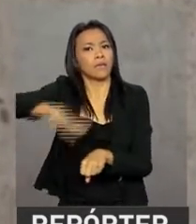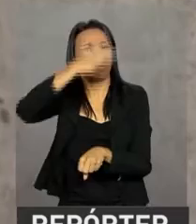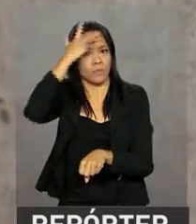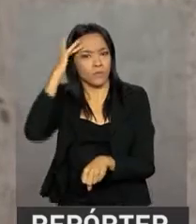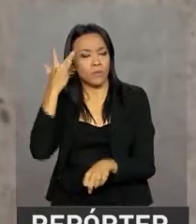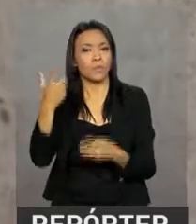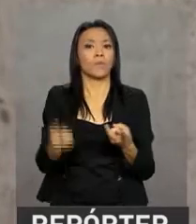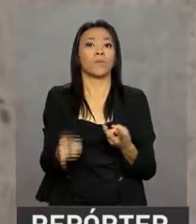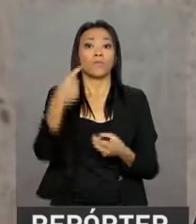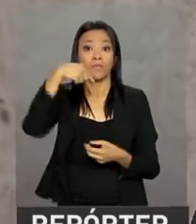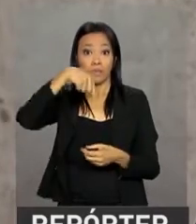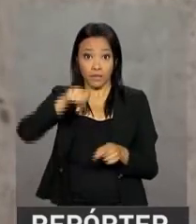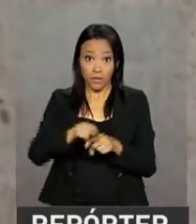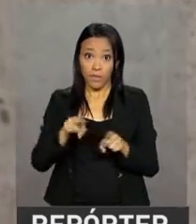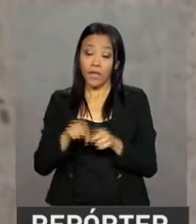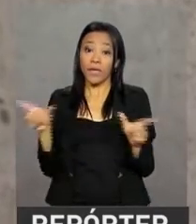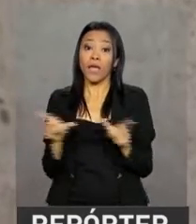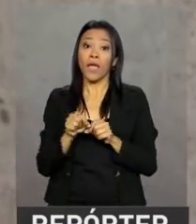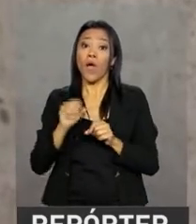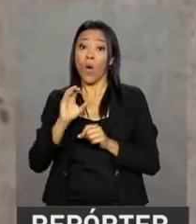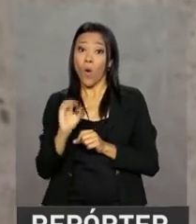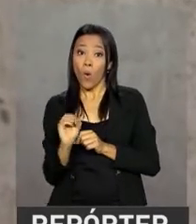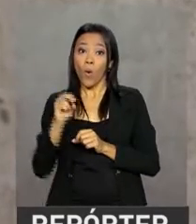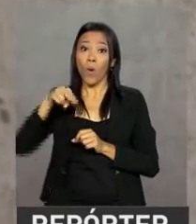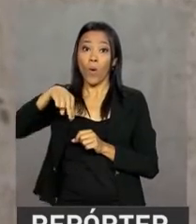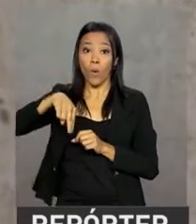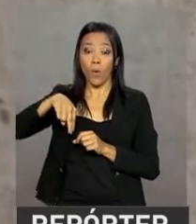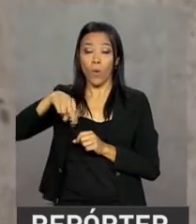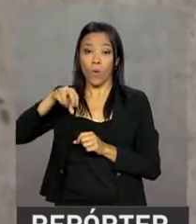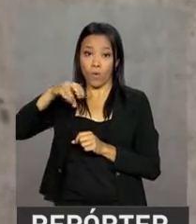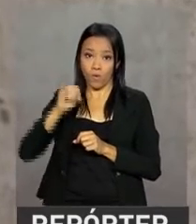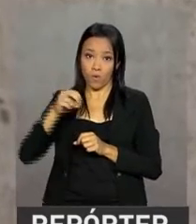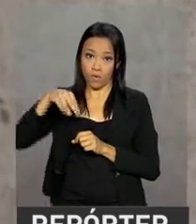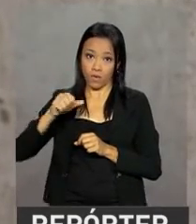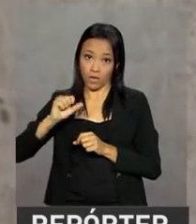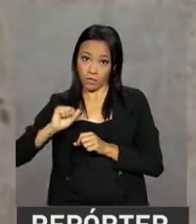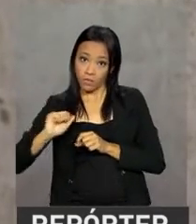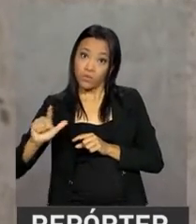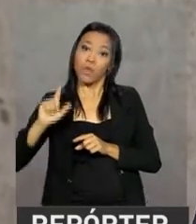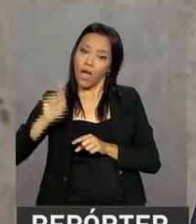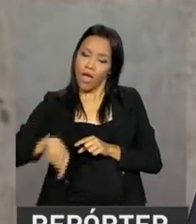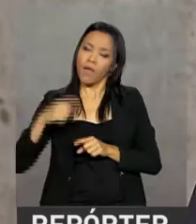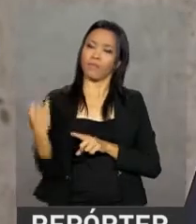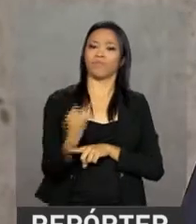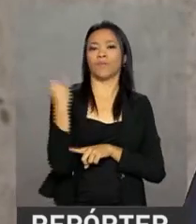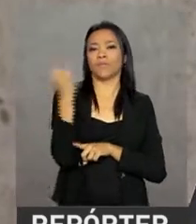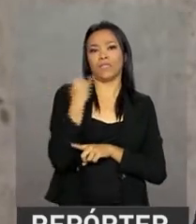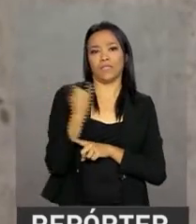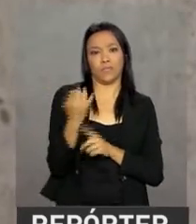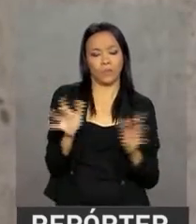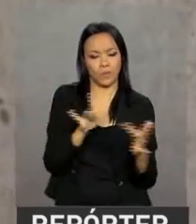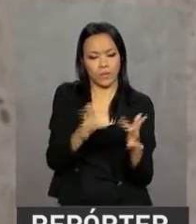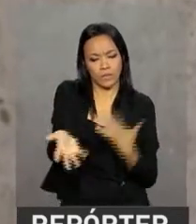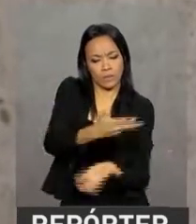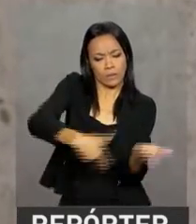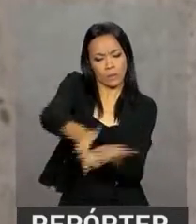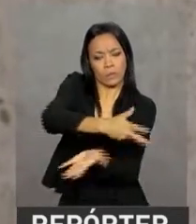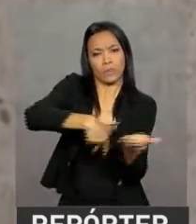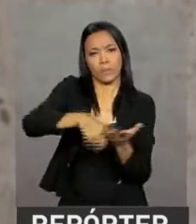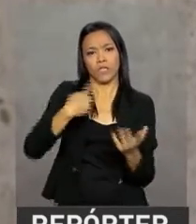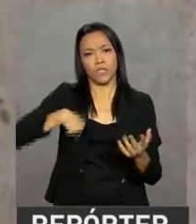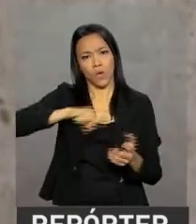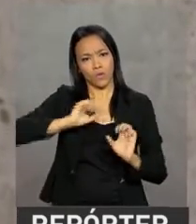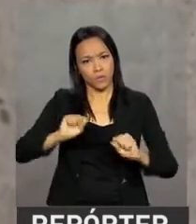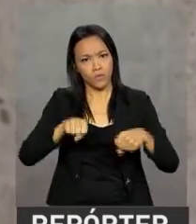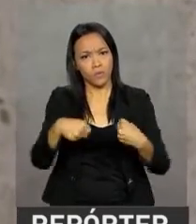a Secretaria Executiva da Unasus é da Fiocruz e, portanto, é uma articulação importante E houve, então, um esforço nosso, dedicação